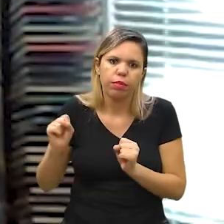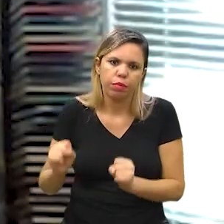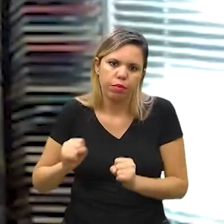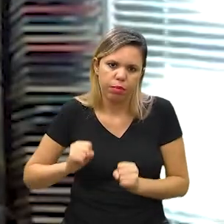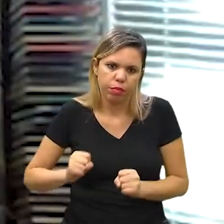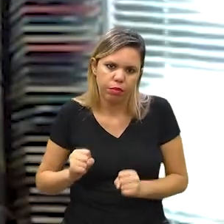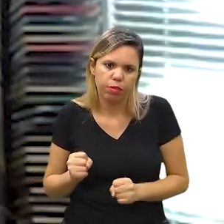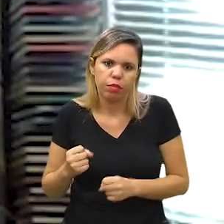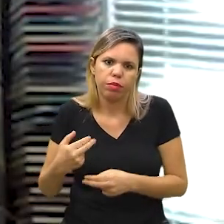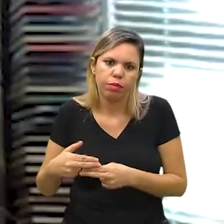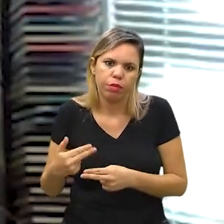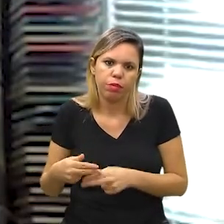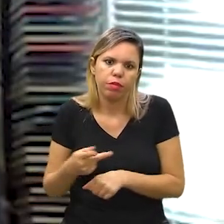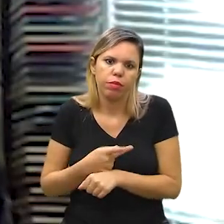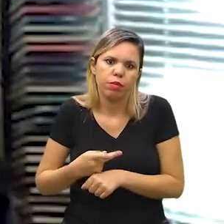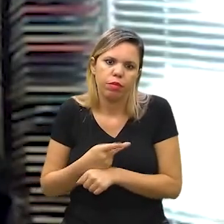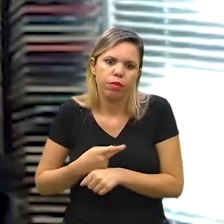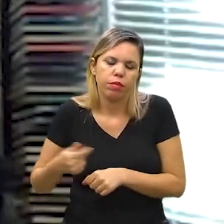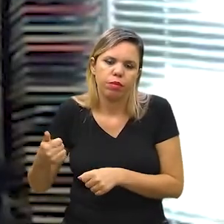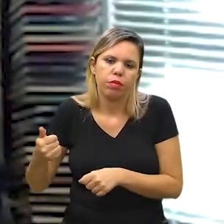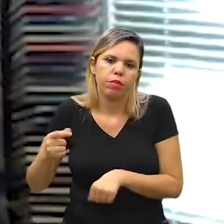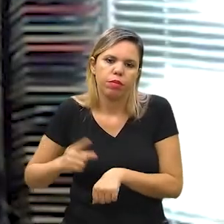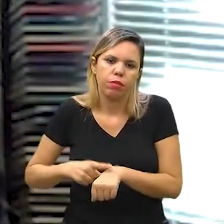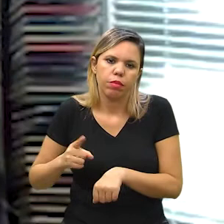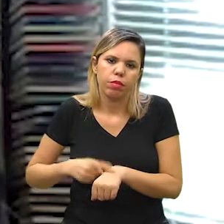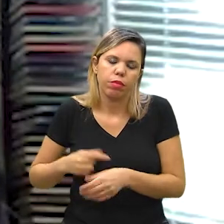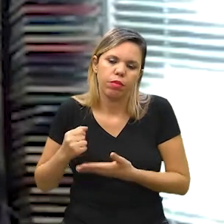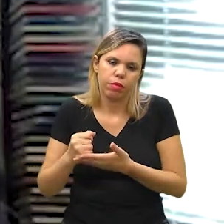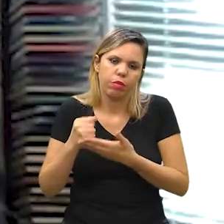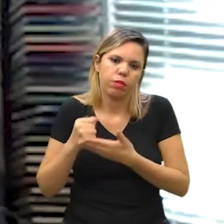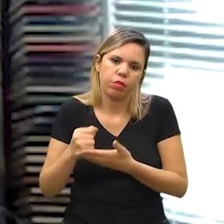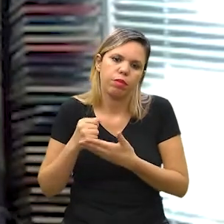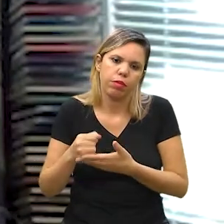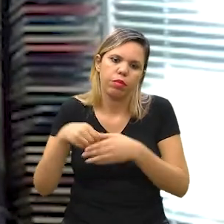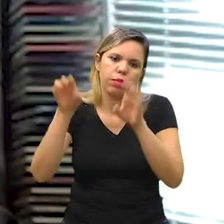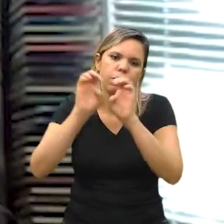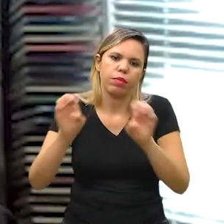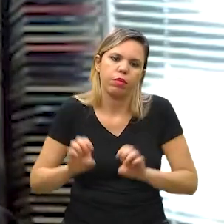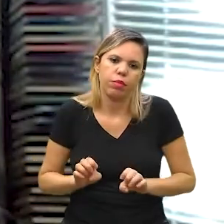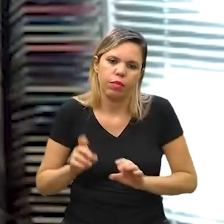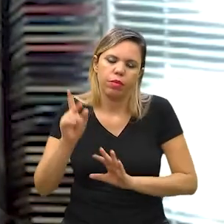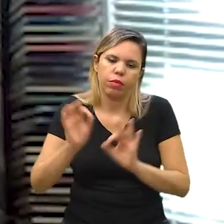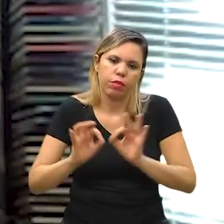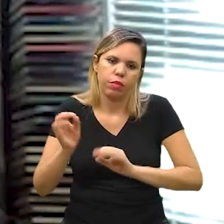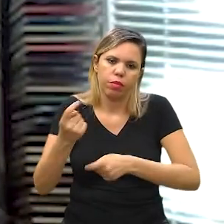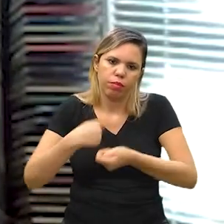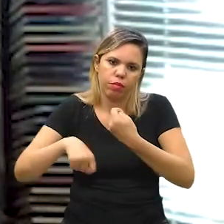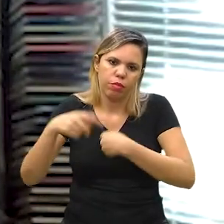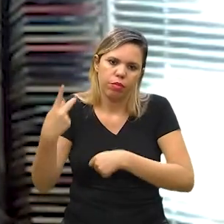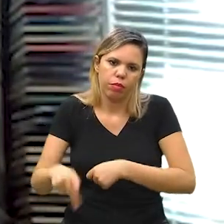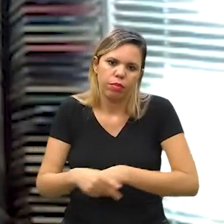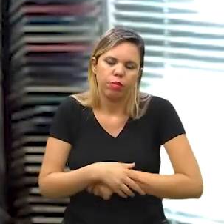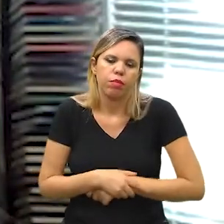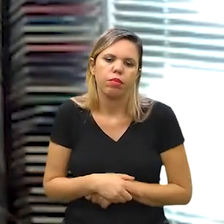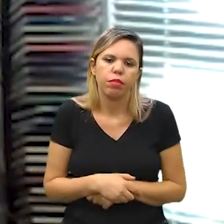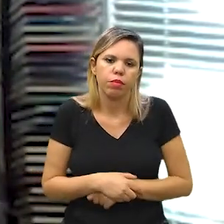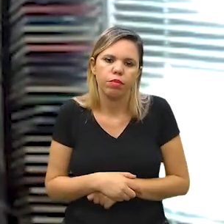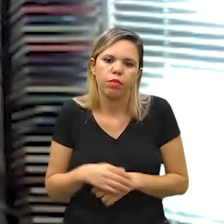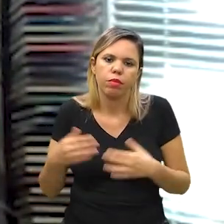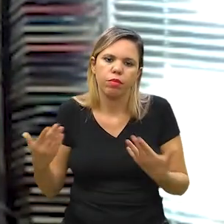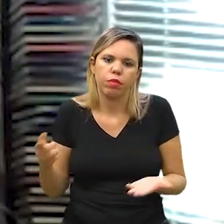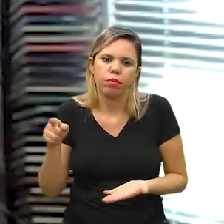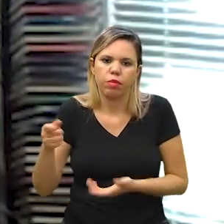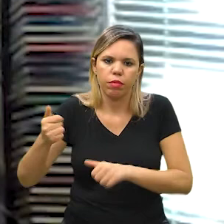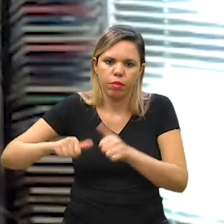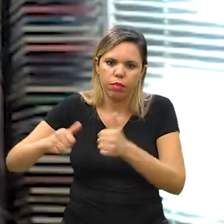Ele pode procurar o Sebrae. Num primeiro momento, nós vamos auxiliá-lo aí na estruturação do plano de negócios, que